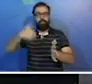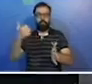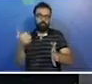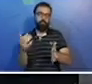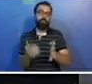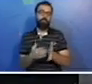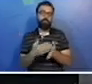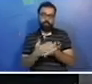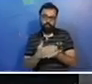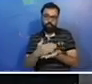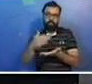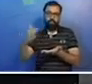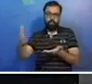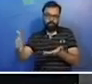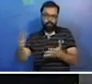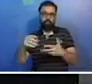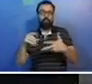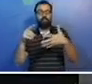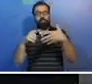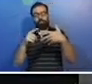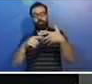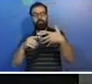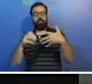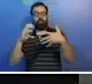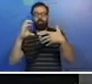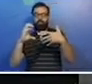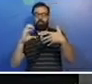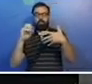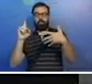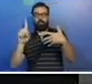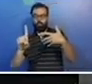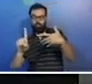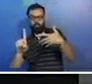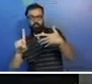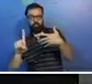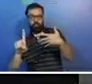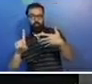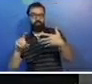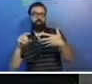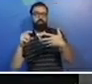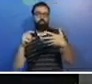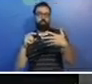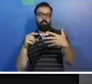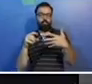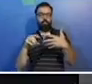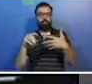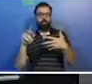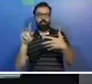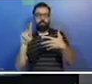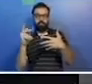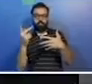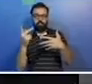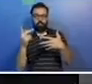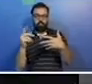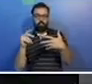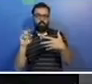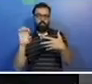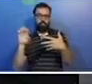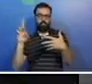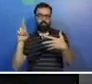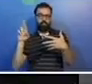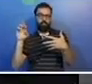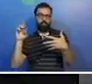daí, nós temos os consumidores, iniciando pelo consumidor primário herbívoro, e depois vem